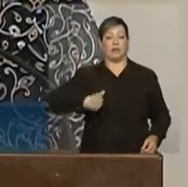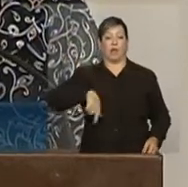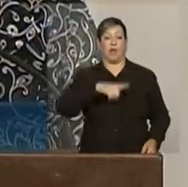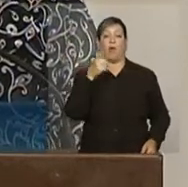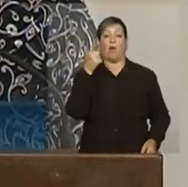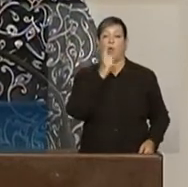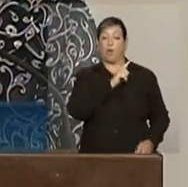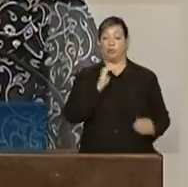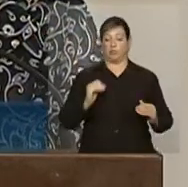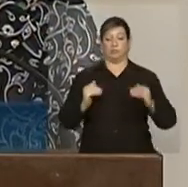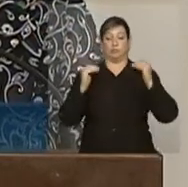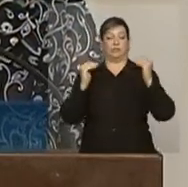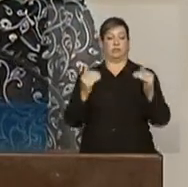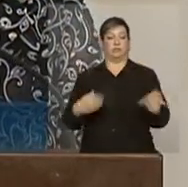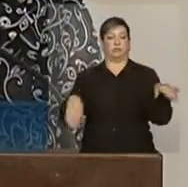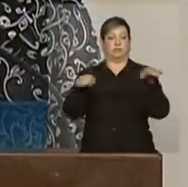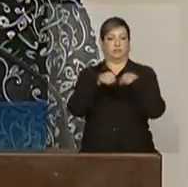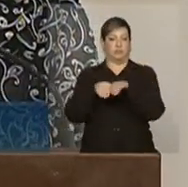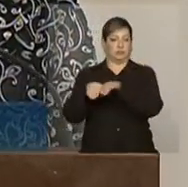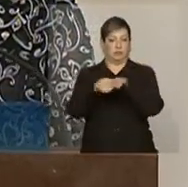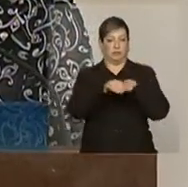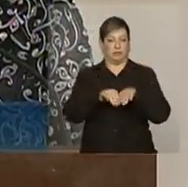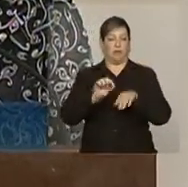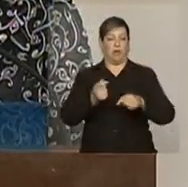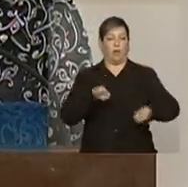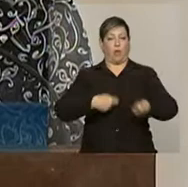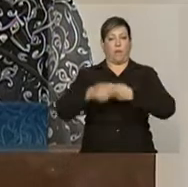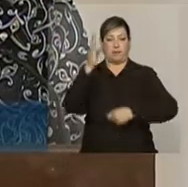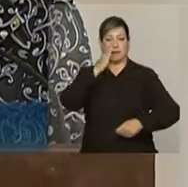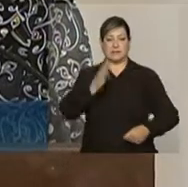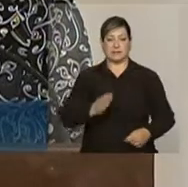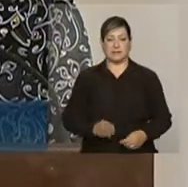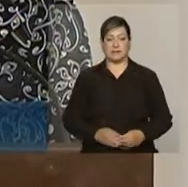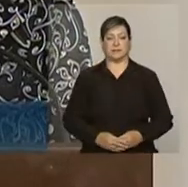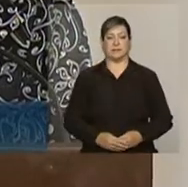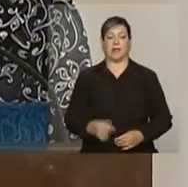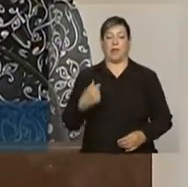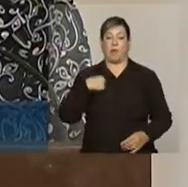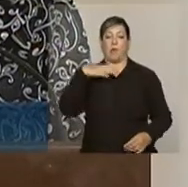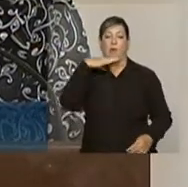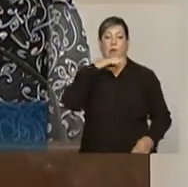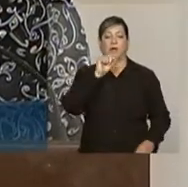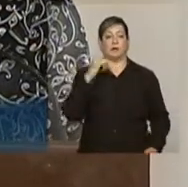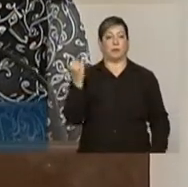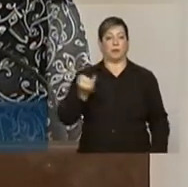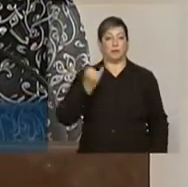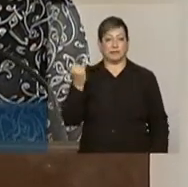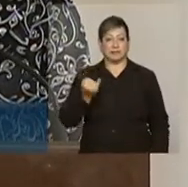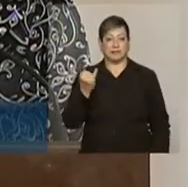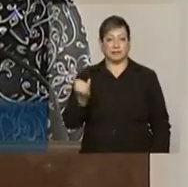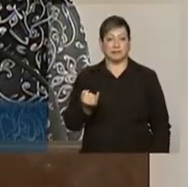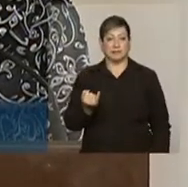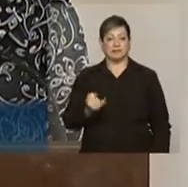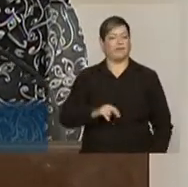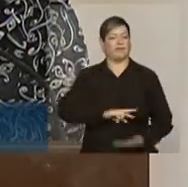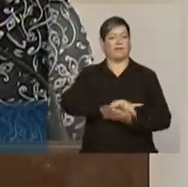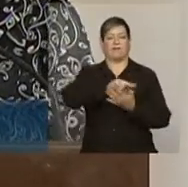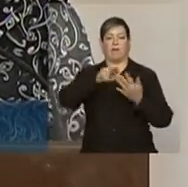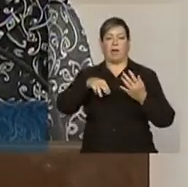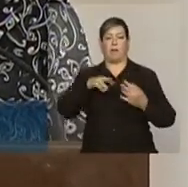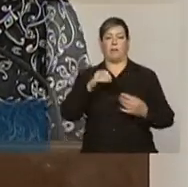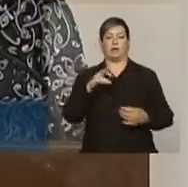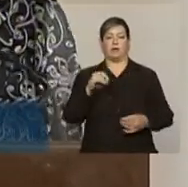a competitividade da economia brasileira. Acho importante por vários